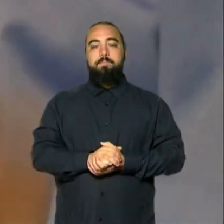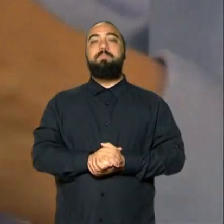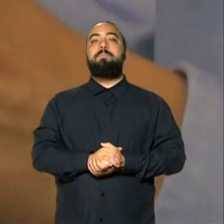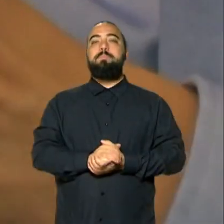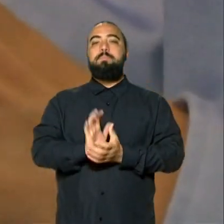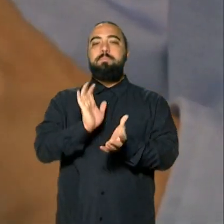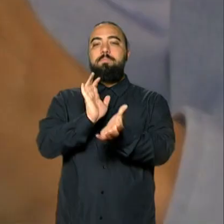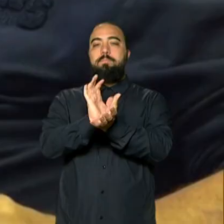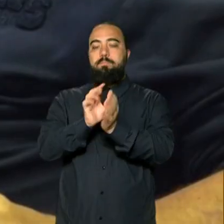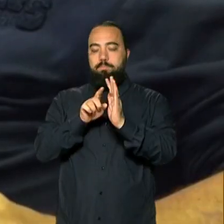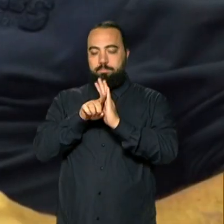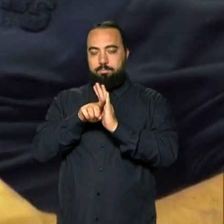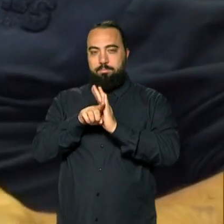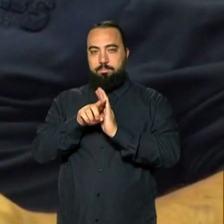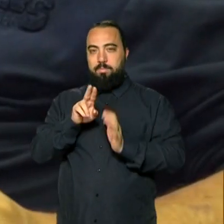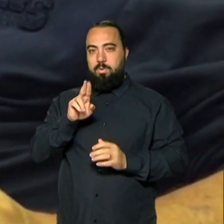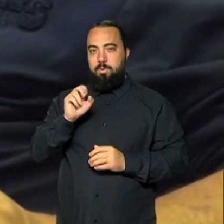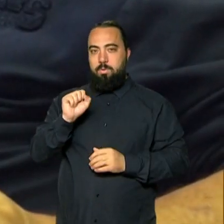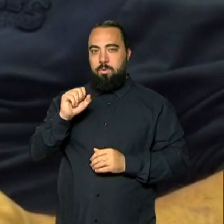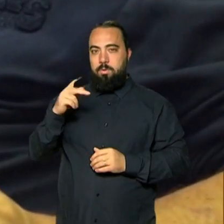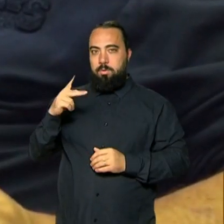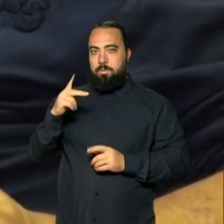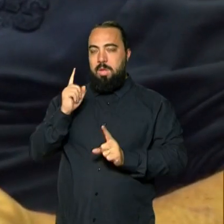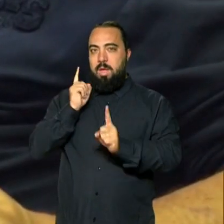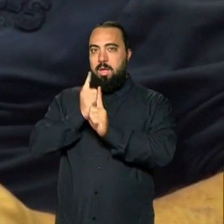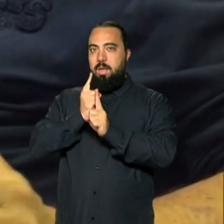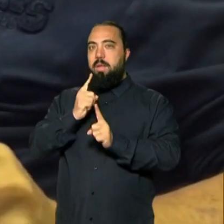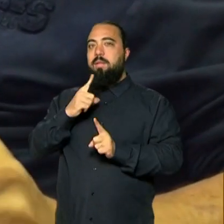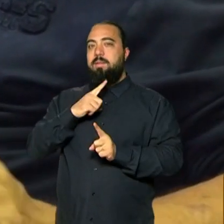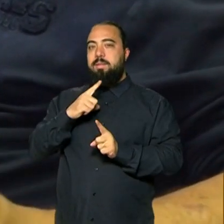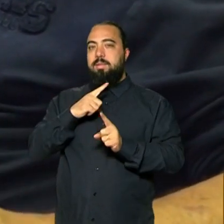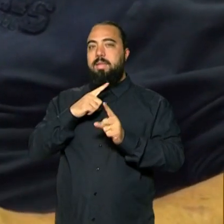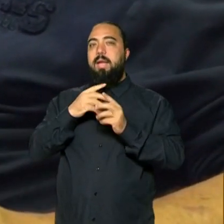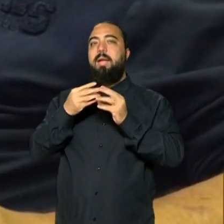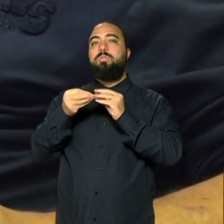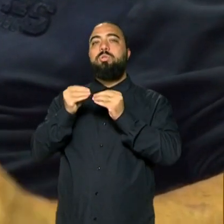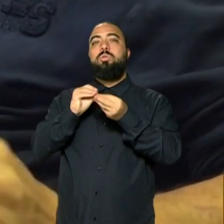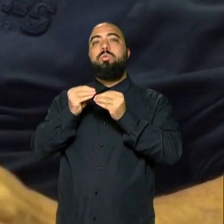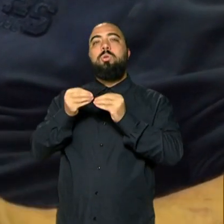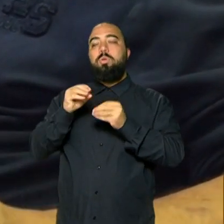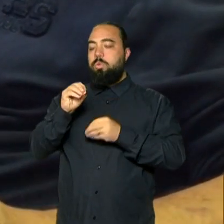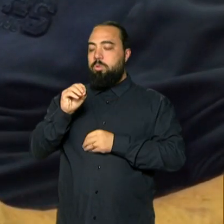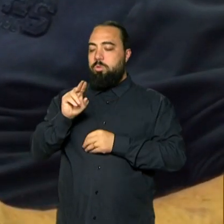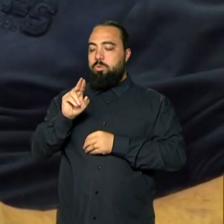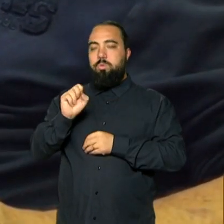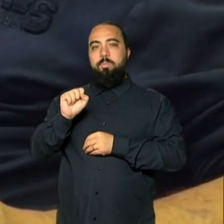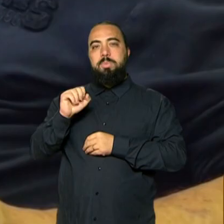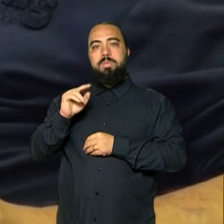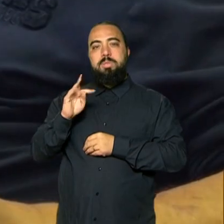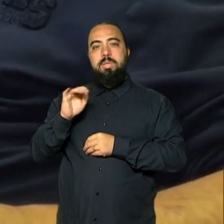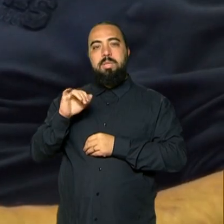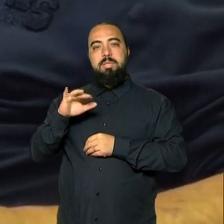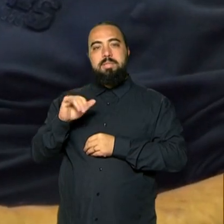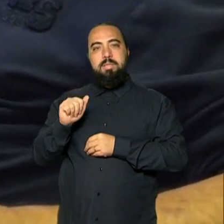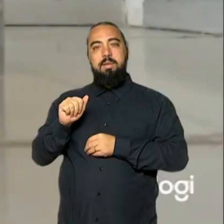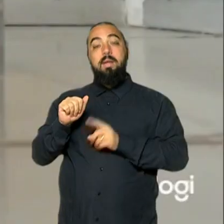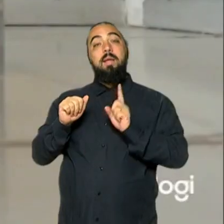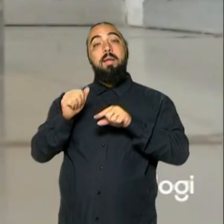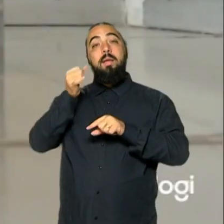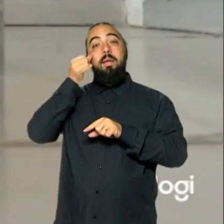Pesquisadores da Universidade de São Paulo descobriram uma substância que pode evitar a evolução da doença de